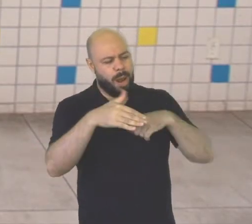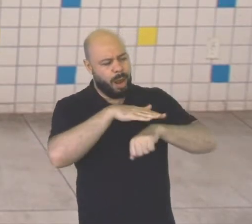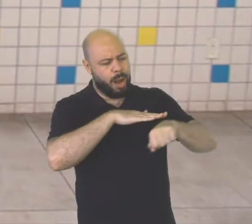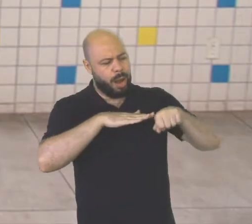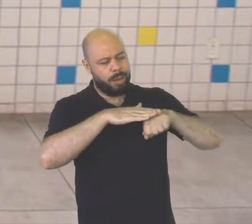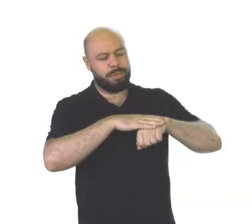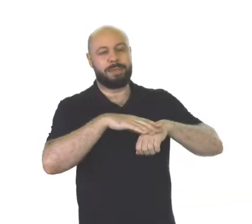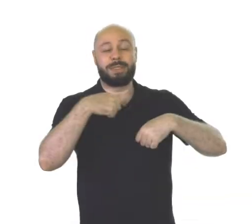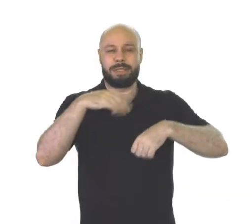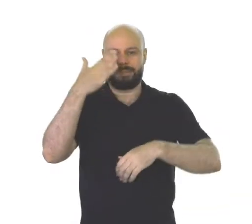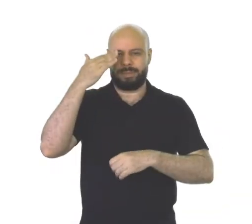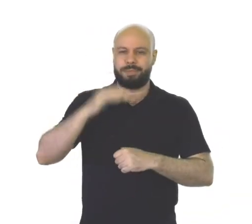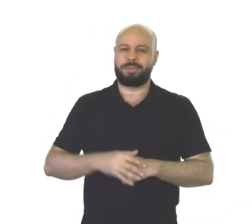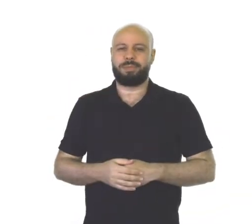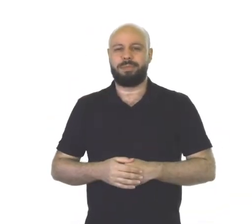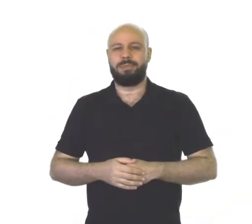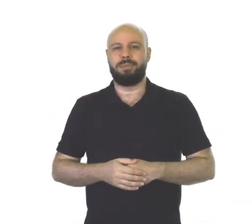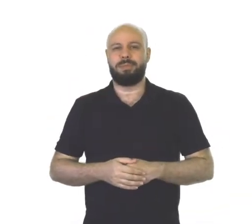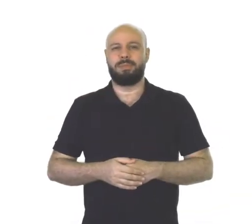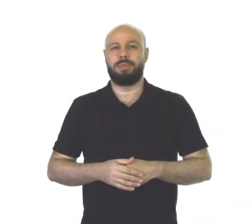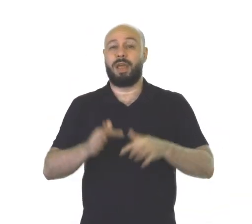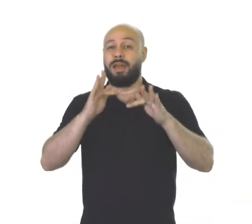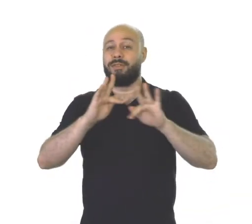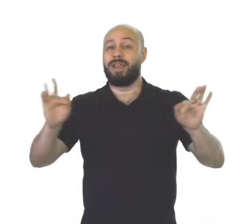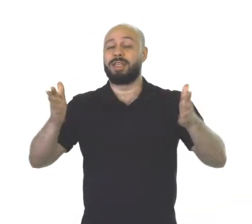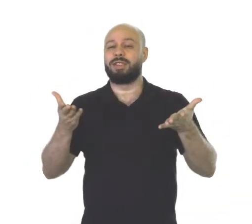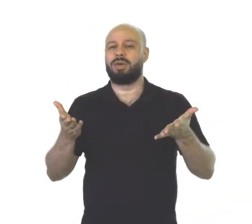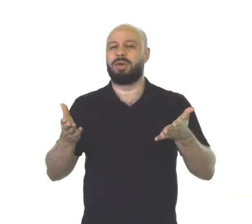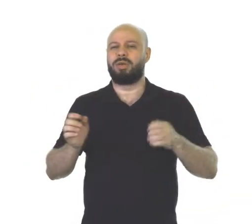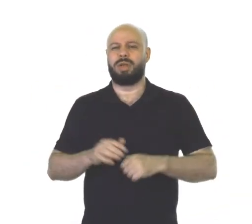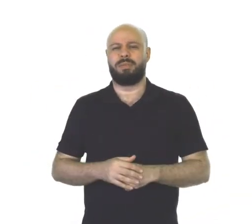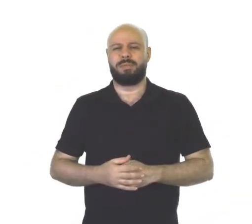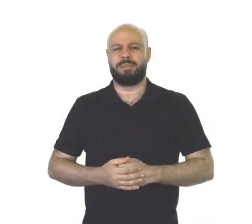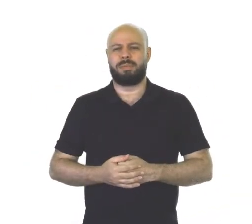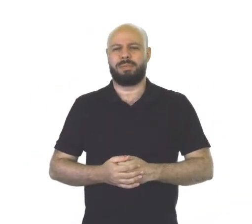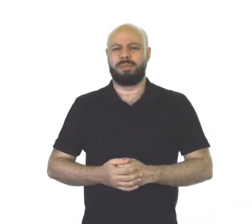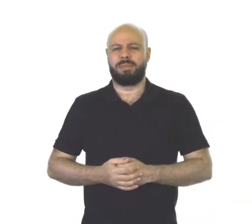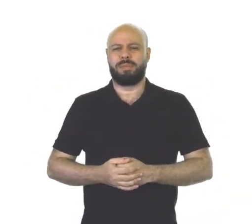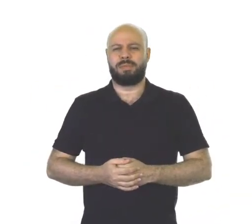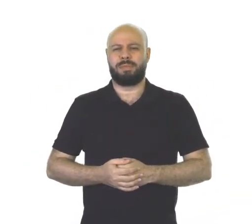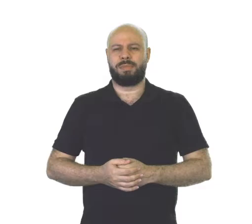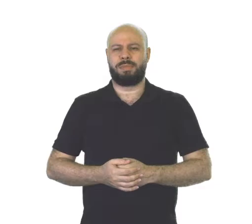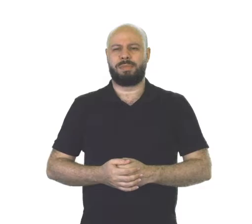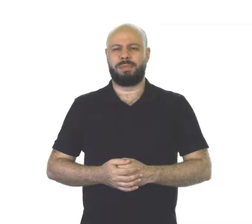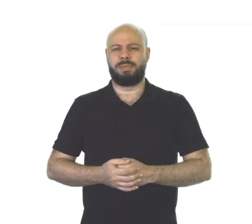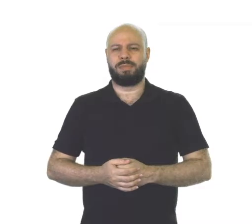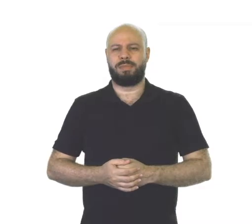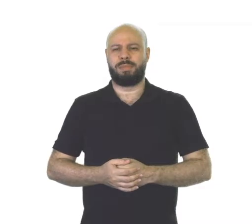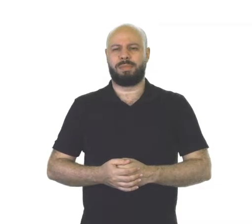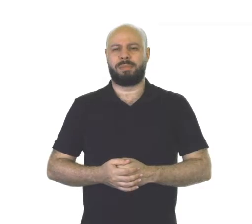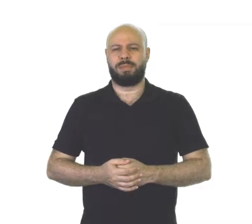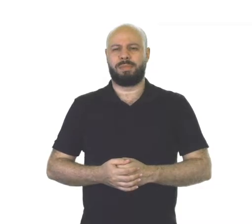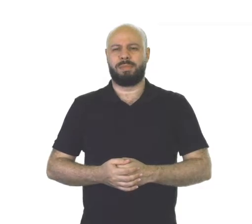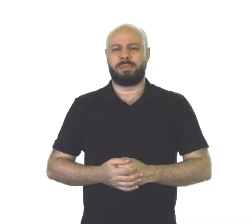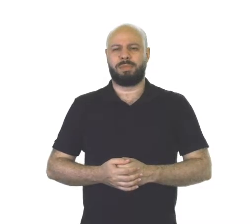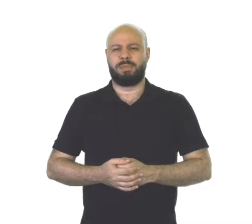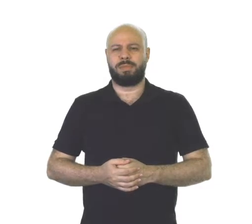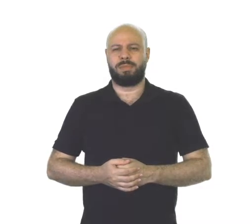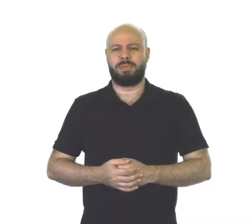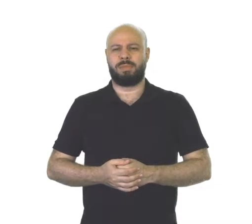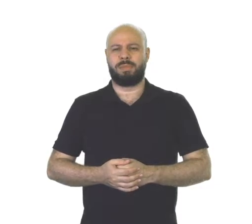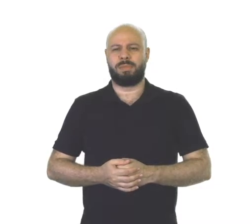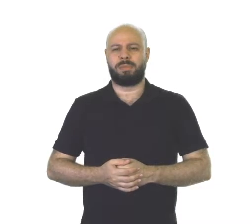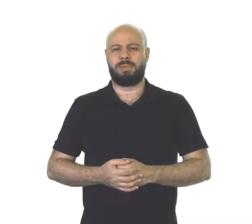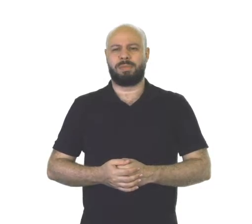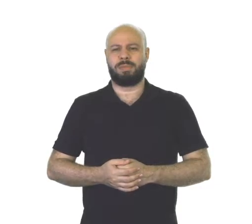Vamos lá, então. A nossa frase aí no slide é a seguinte. My team lost the last game